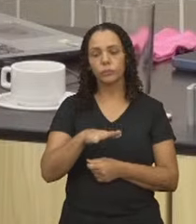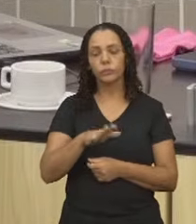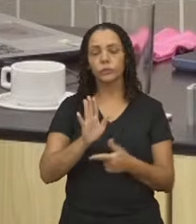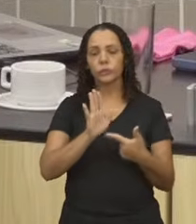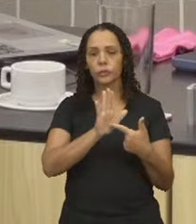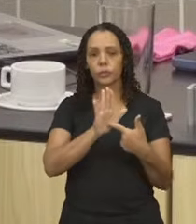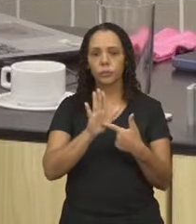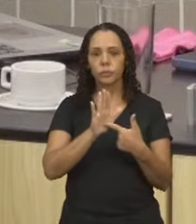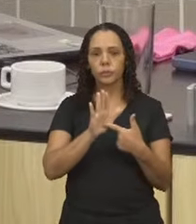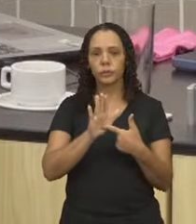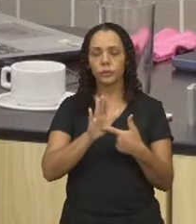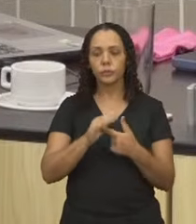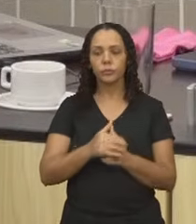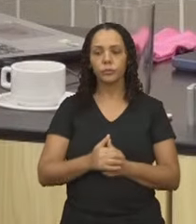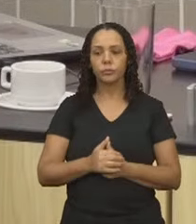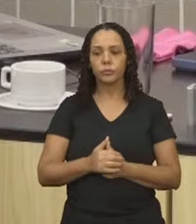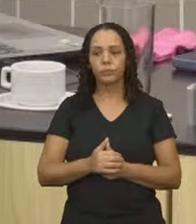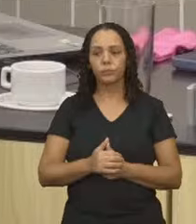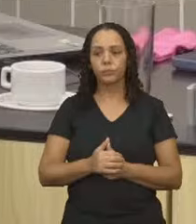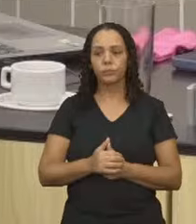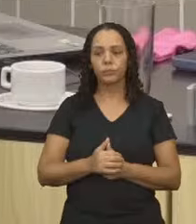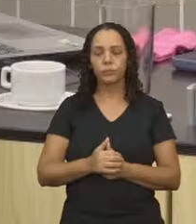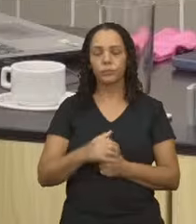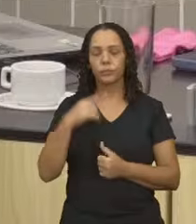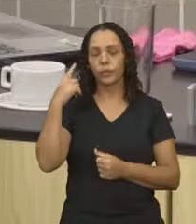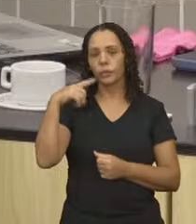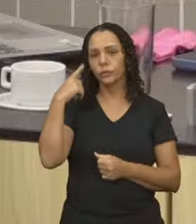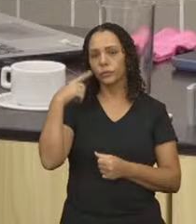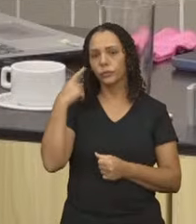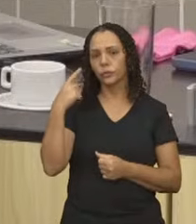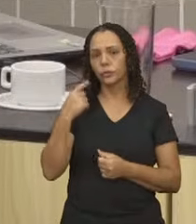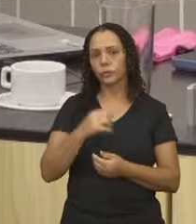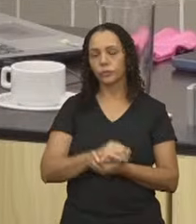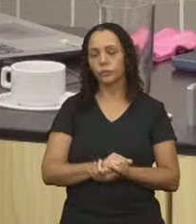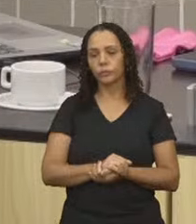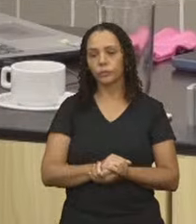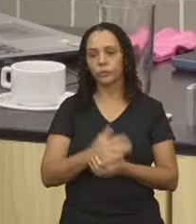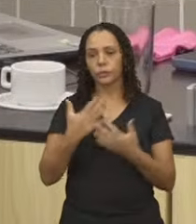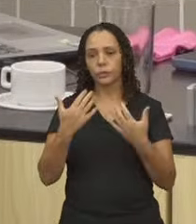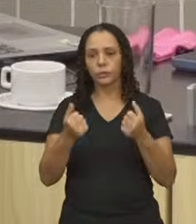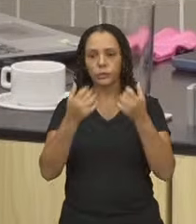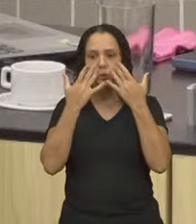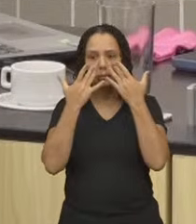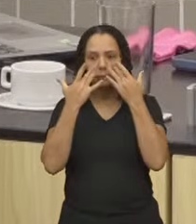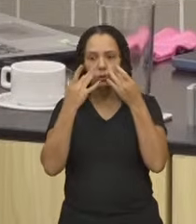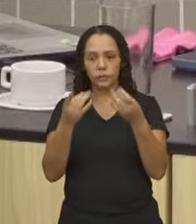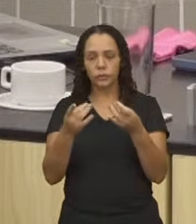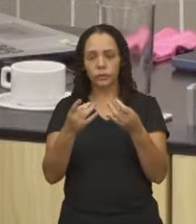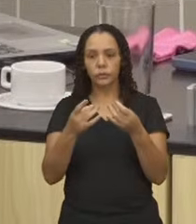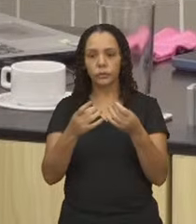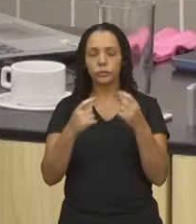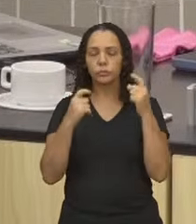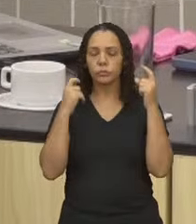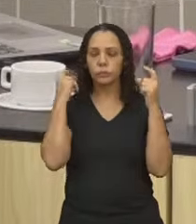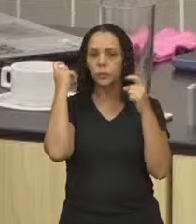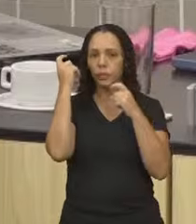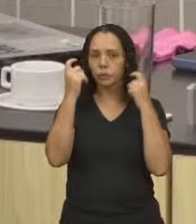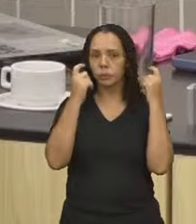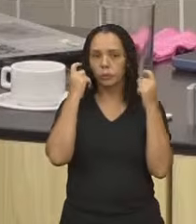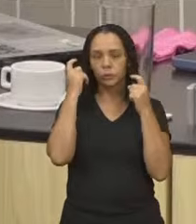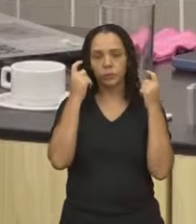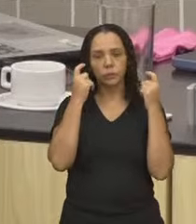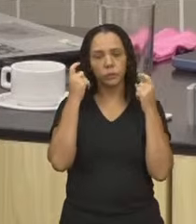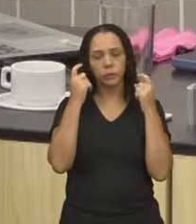nossa solidariedade à advocacia. Recebemos com atenção as preocupações relatadas